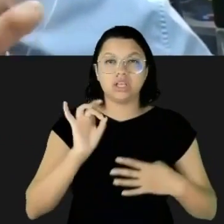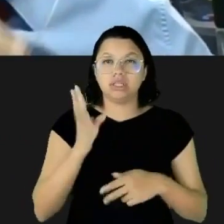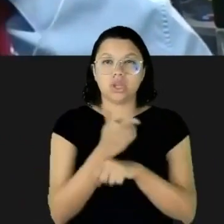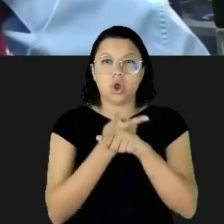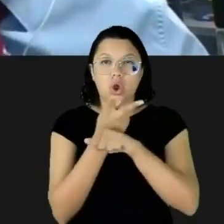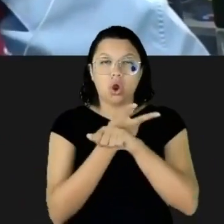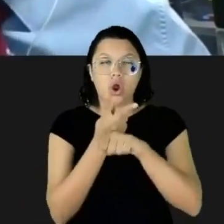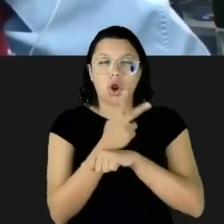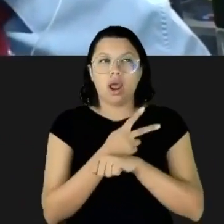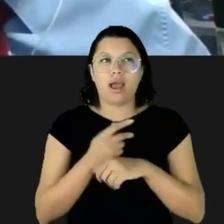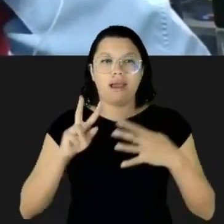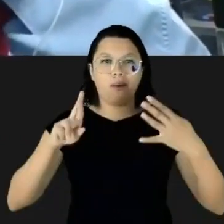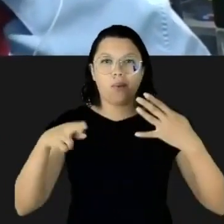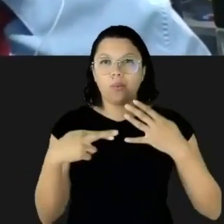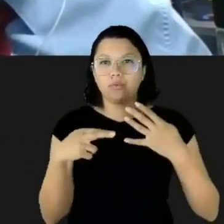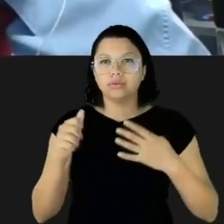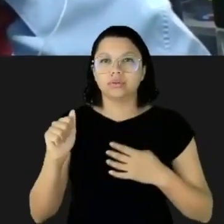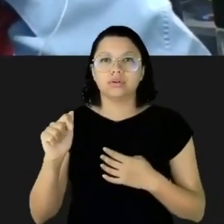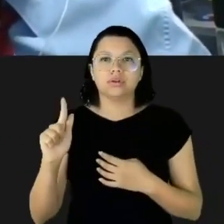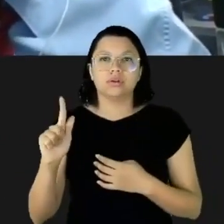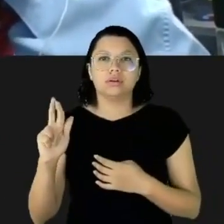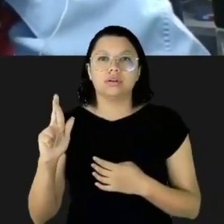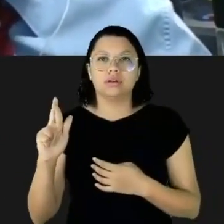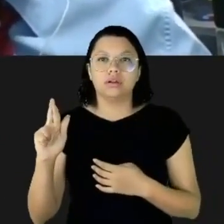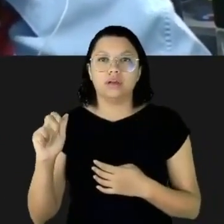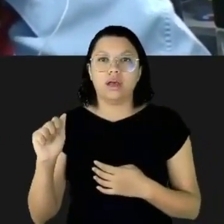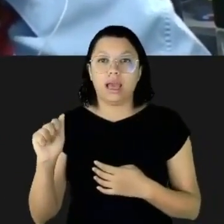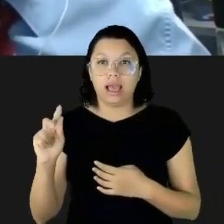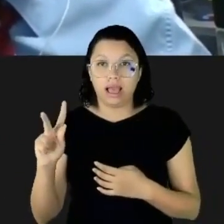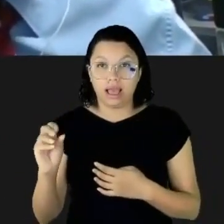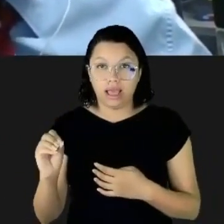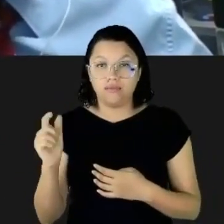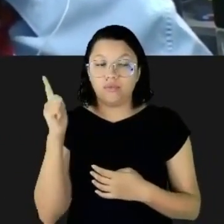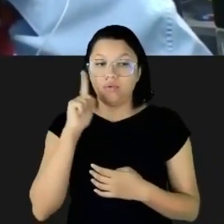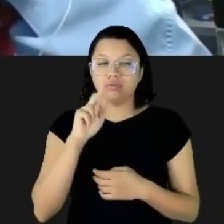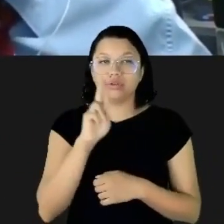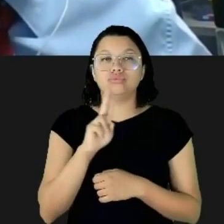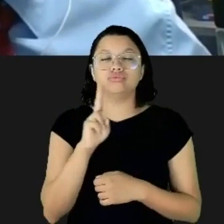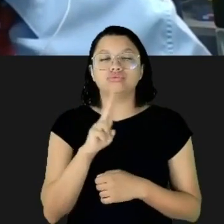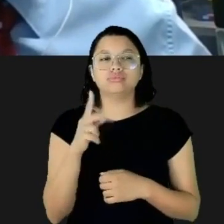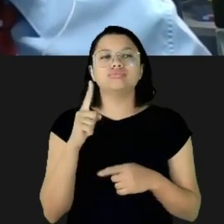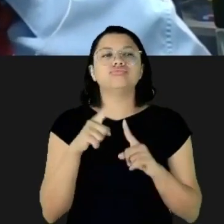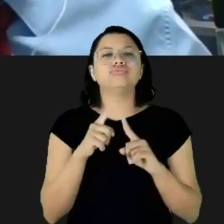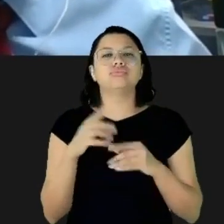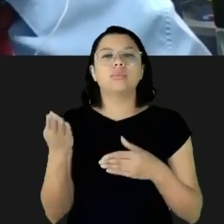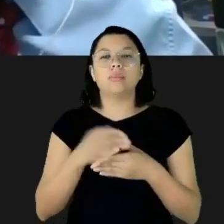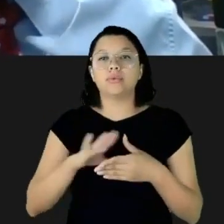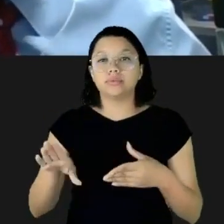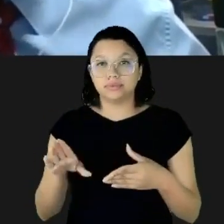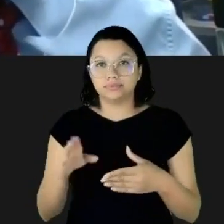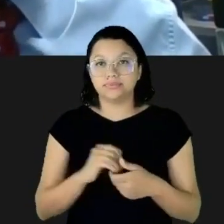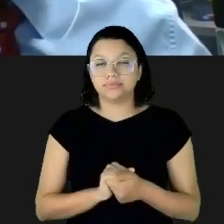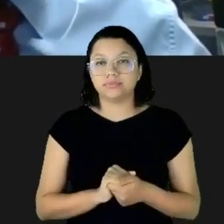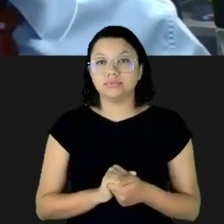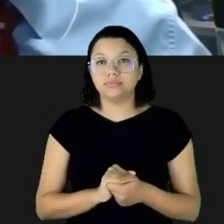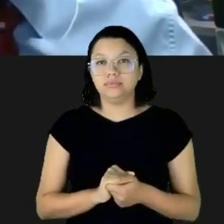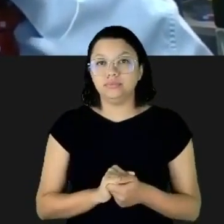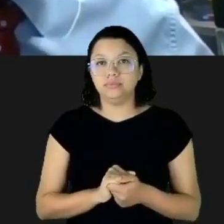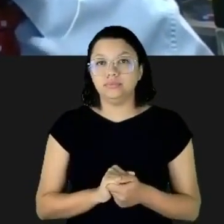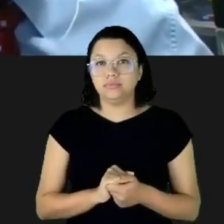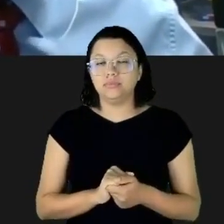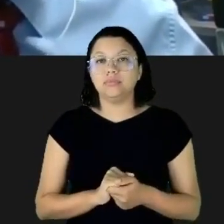só procurar por agravo de instrumento você consegue usar pela pela classe do processo você consegue filtrando